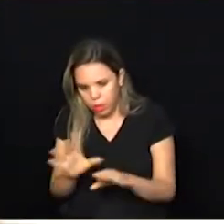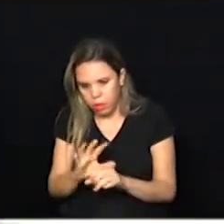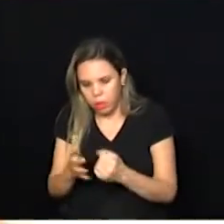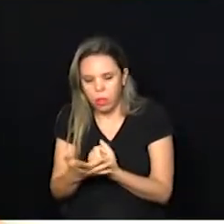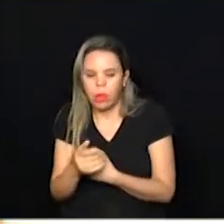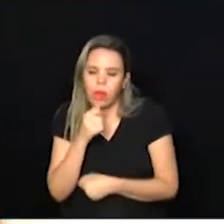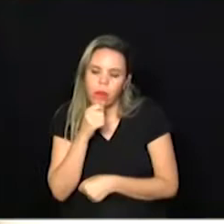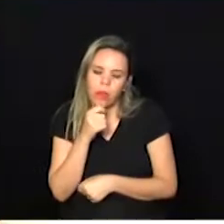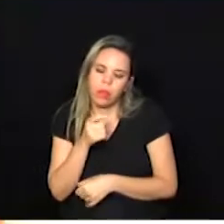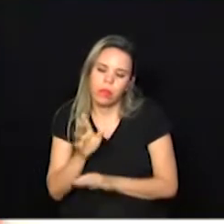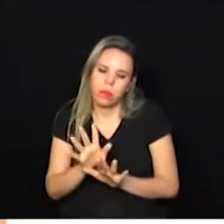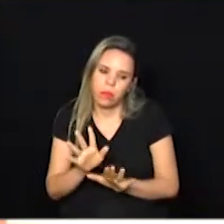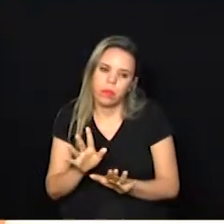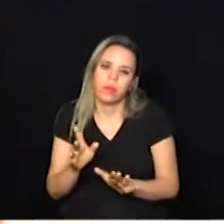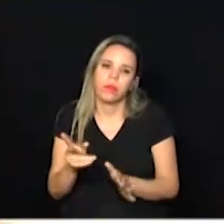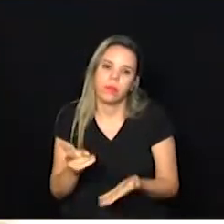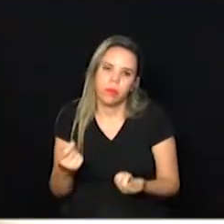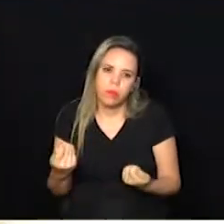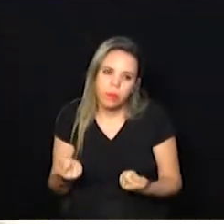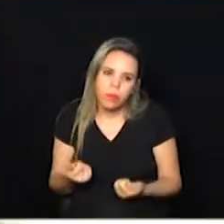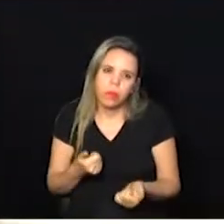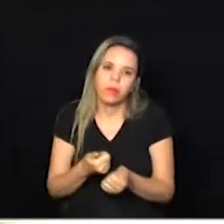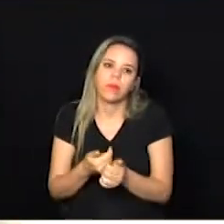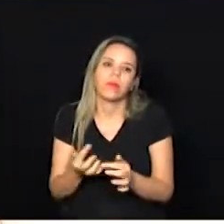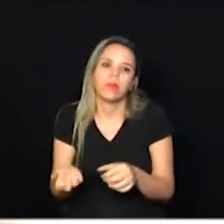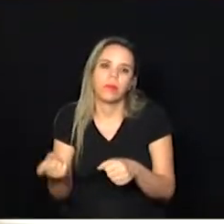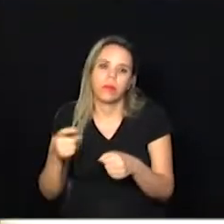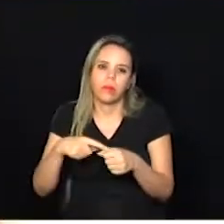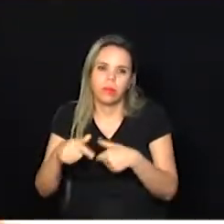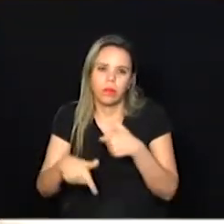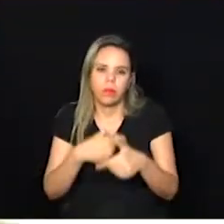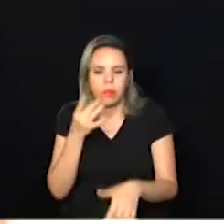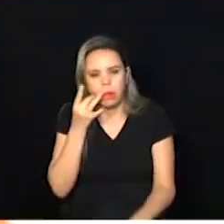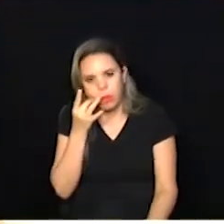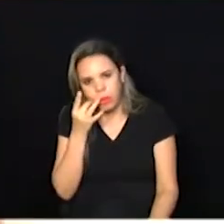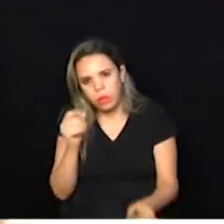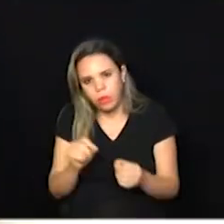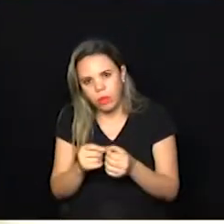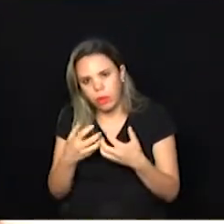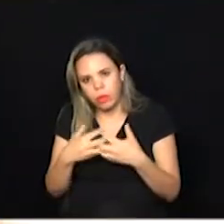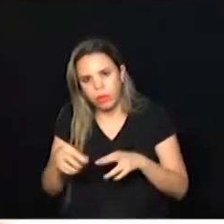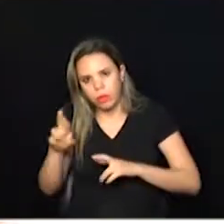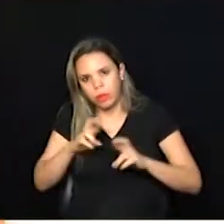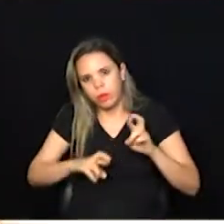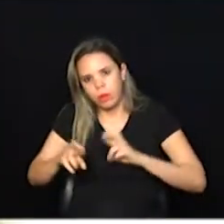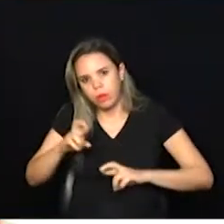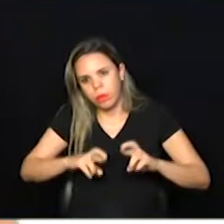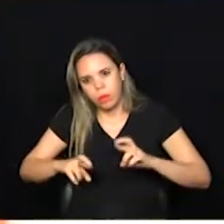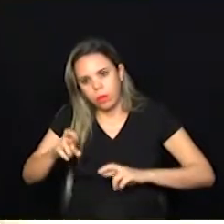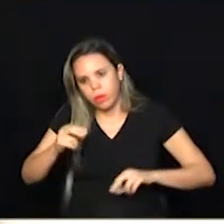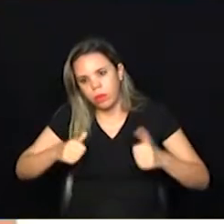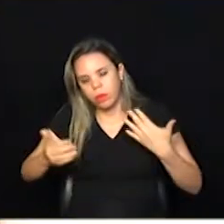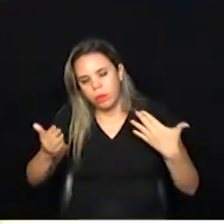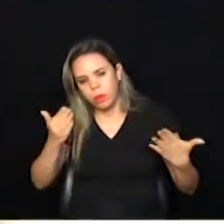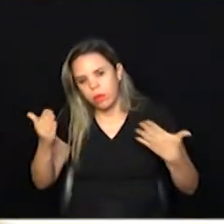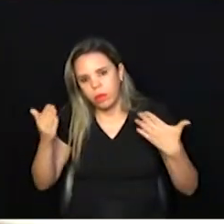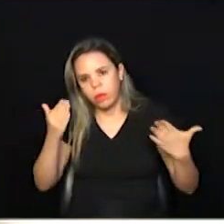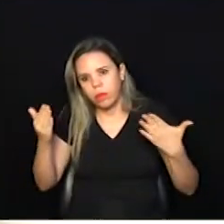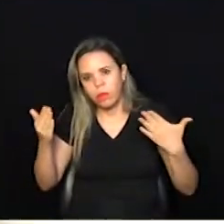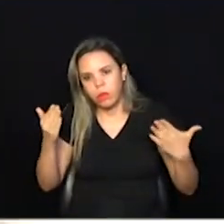é um pós-pandemia, mas é nessa retomada das atividades. A gente vai ter que fazer essas análises, essas